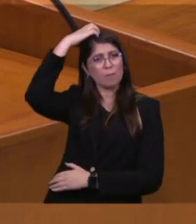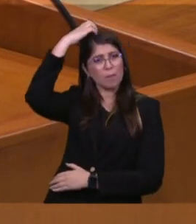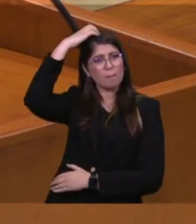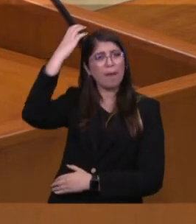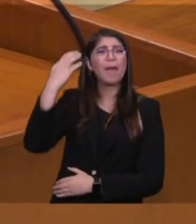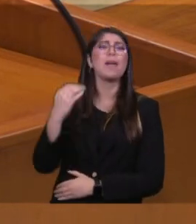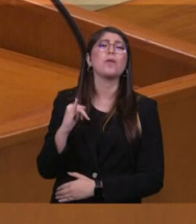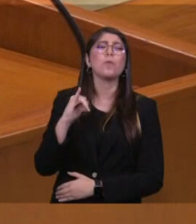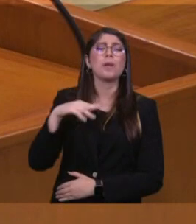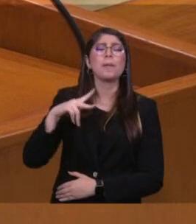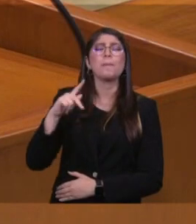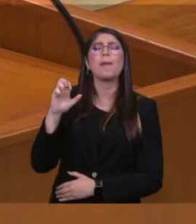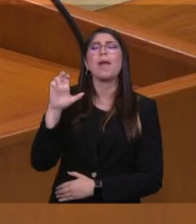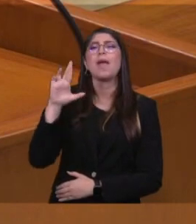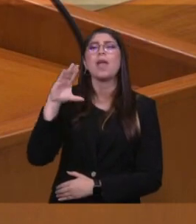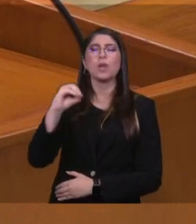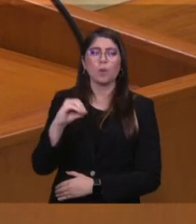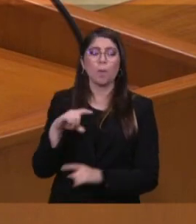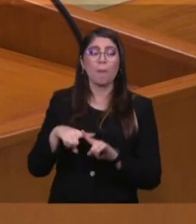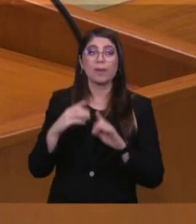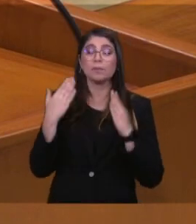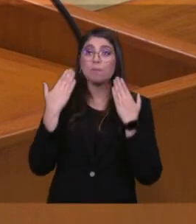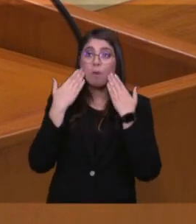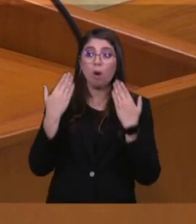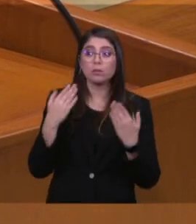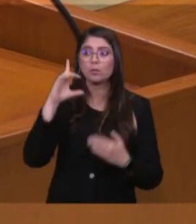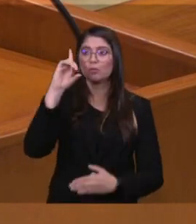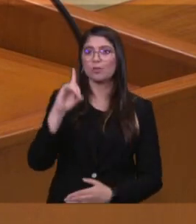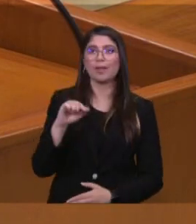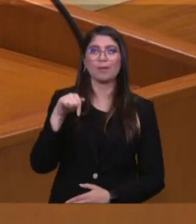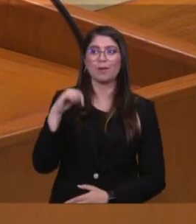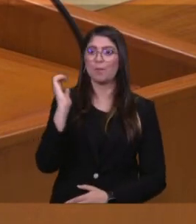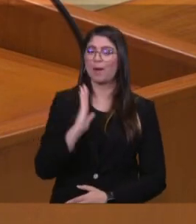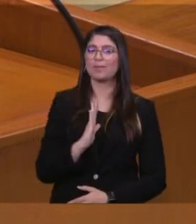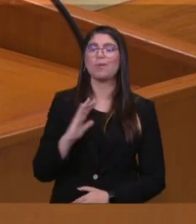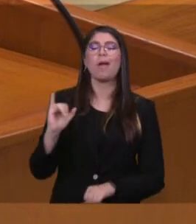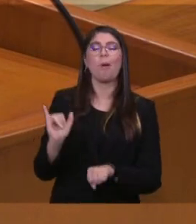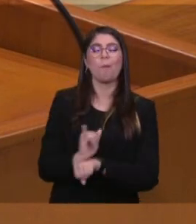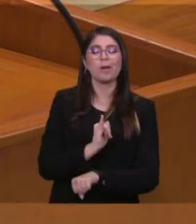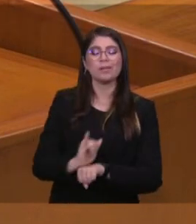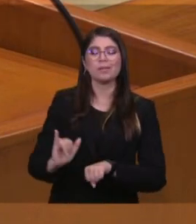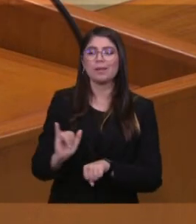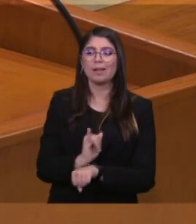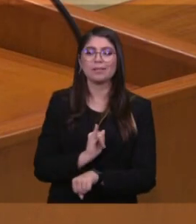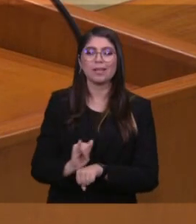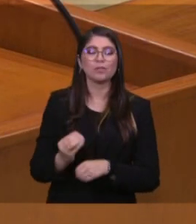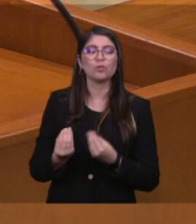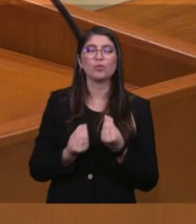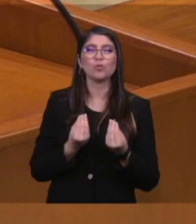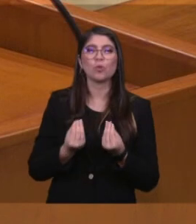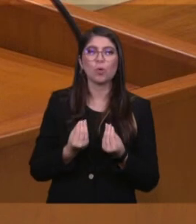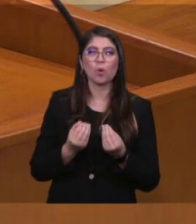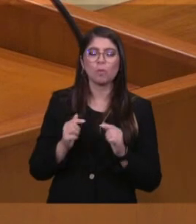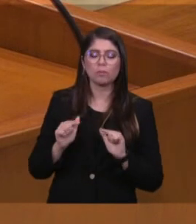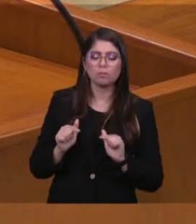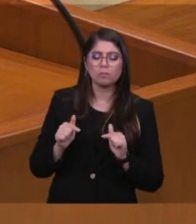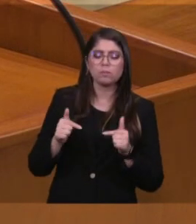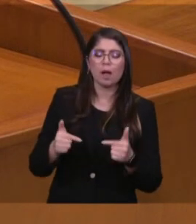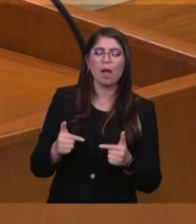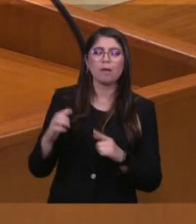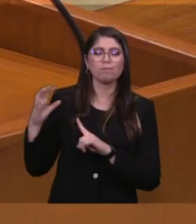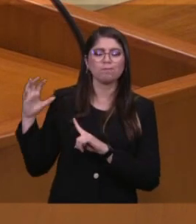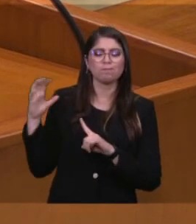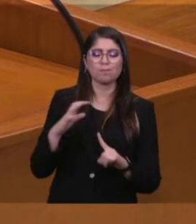forma cabal que o direito no Brasil serviu como instrumento de operacionalização da